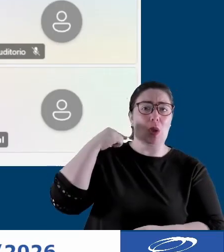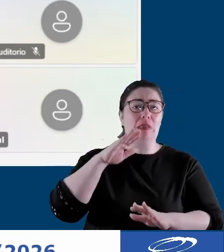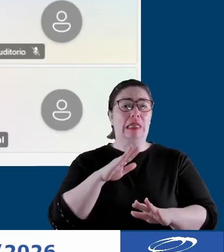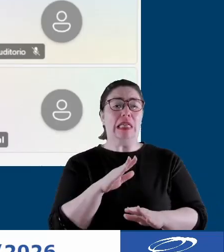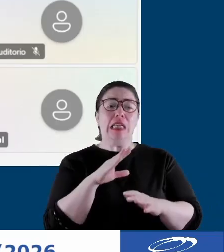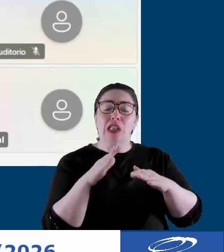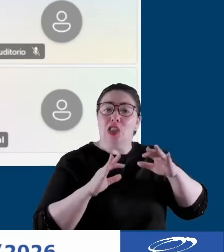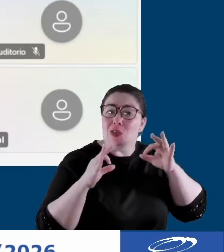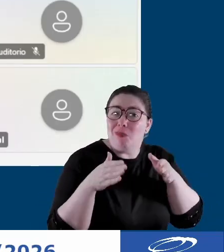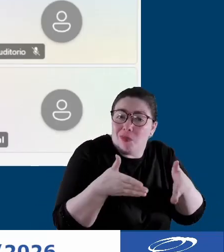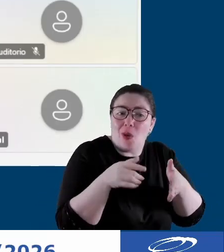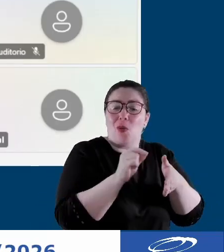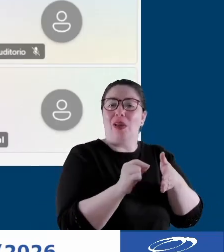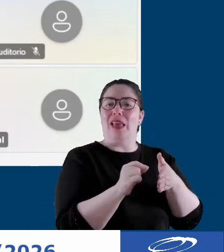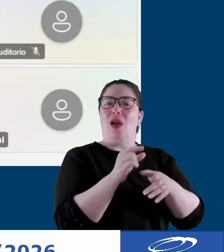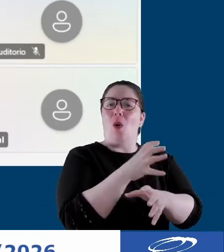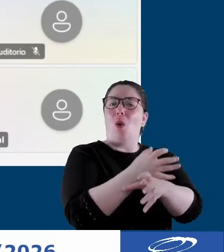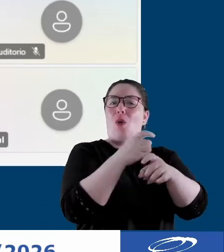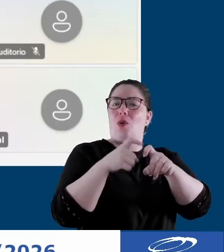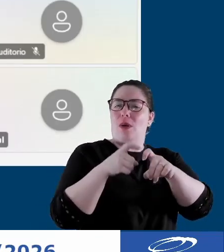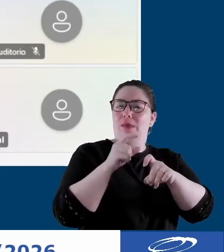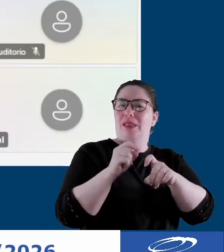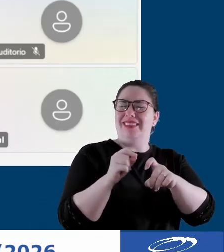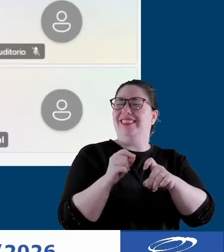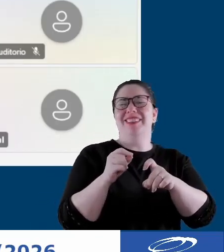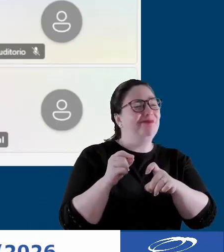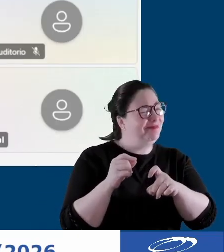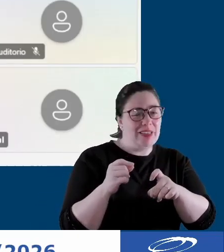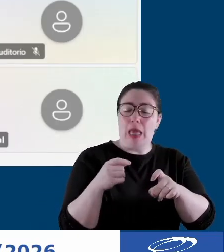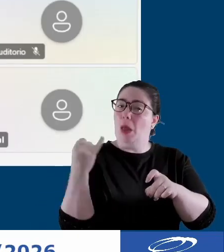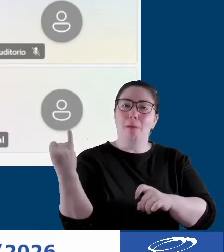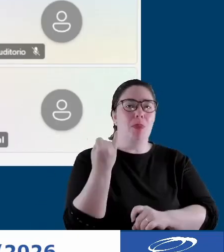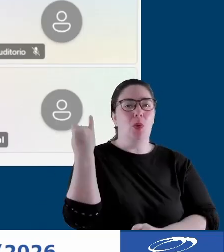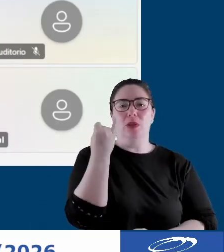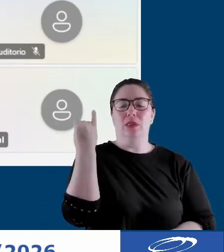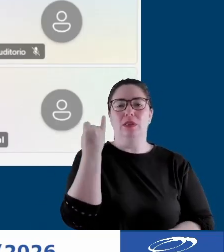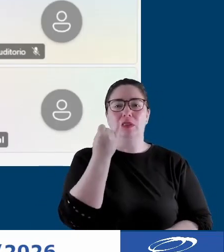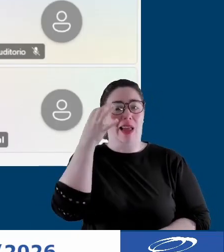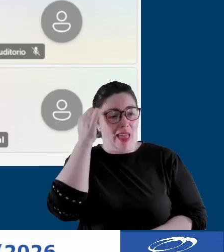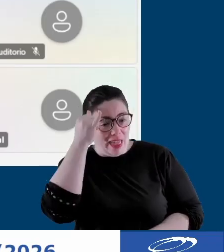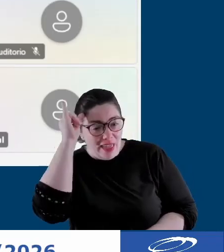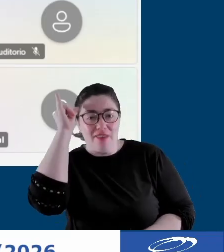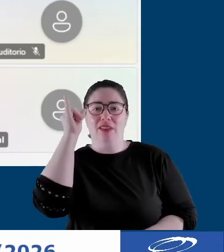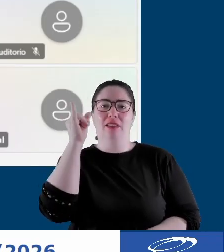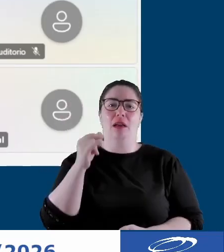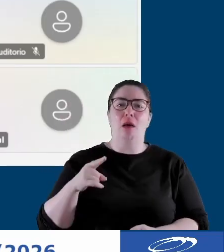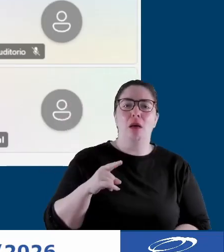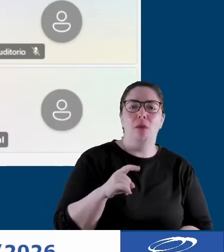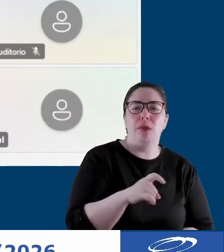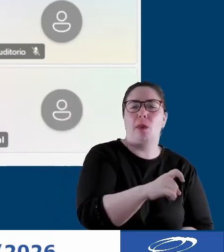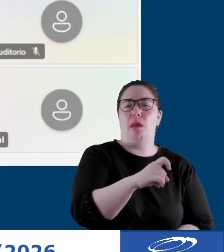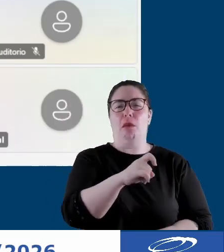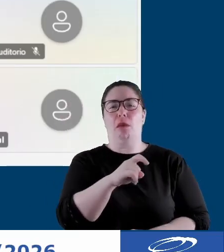infecção, porque isso muda muito os nossos resultados cirúrgicos, muda muito o custo de